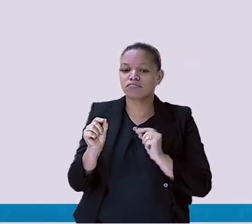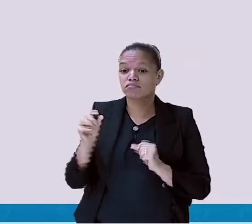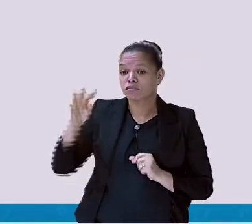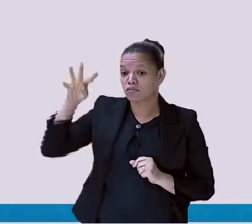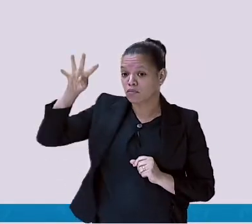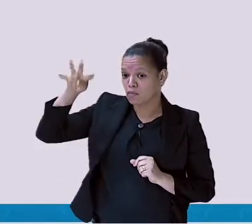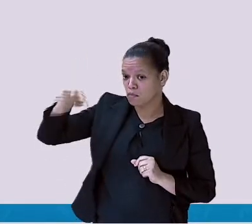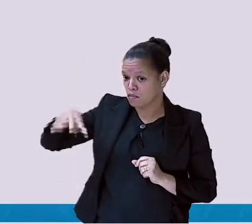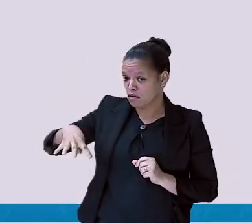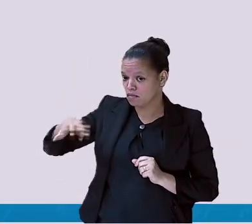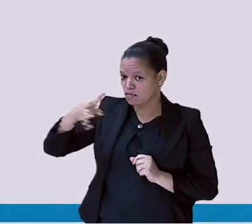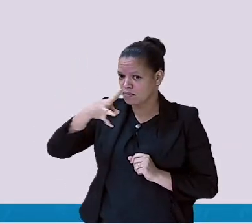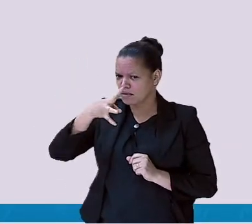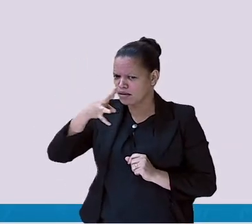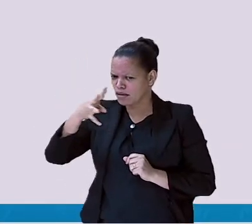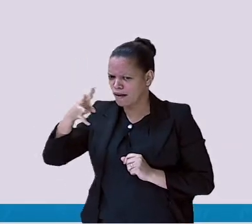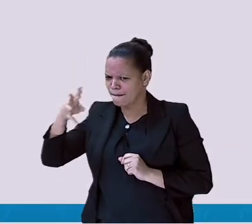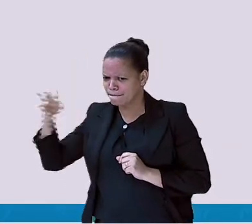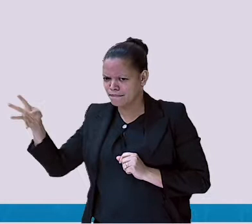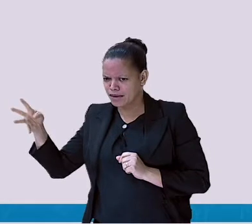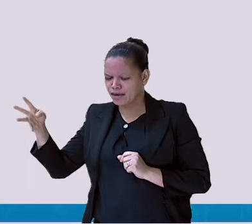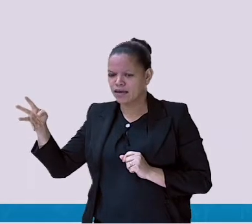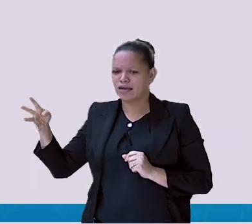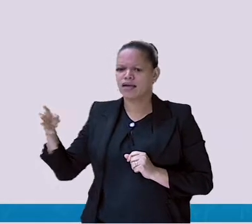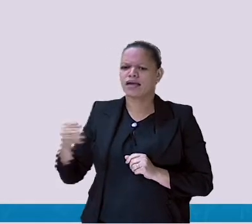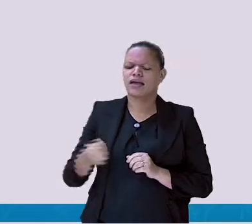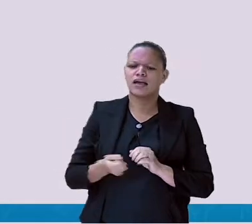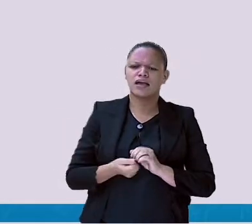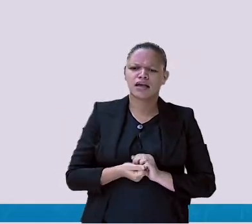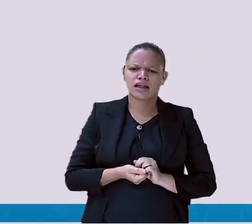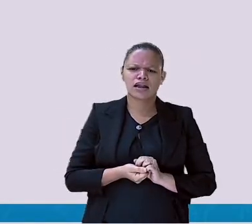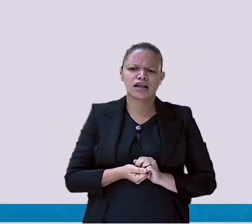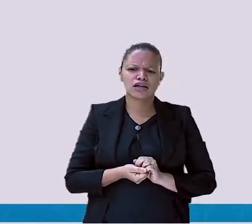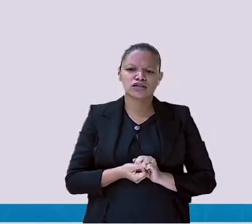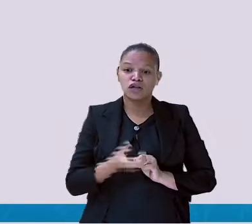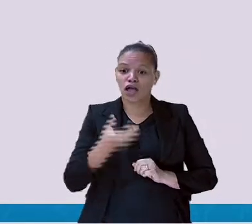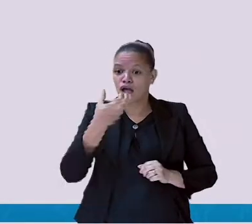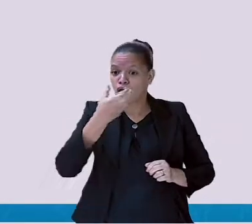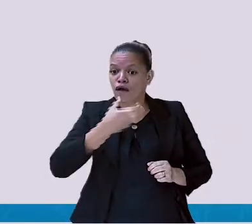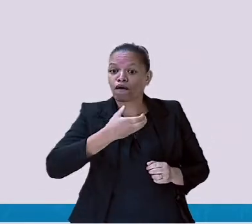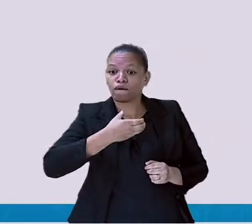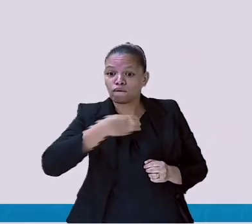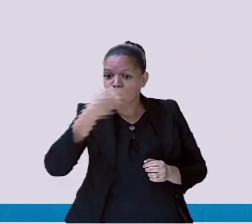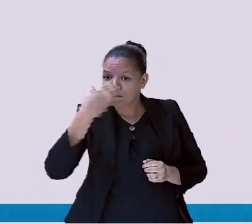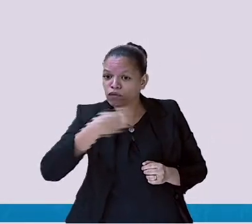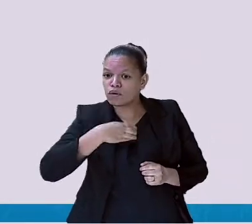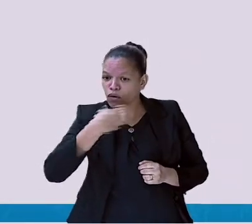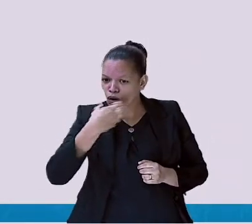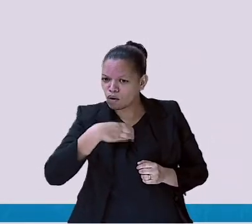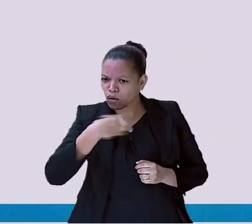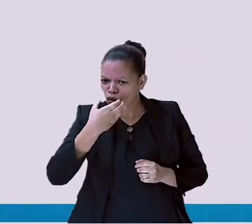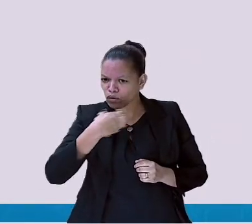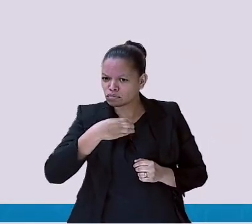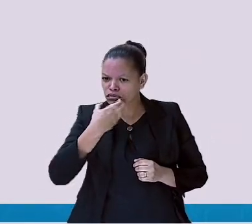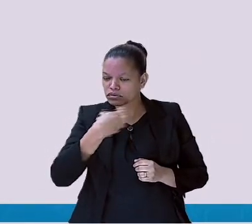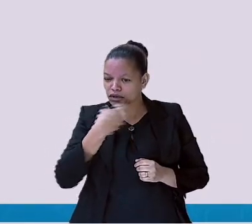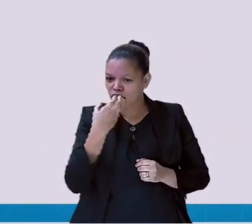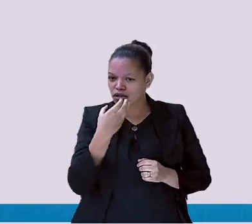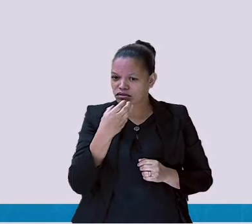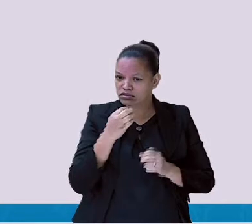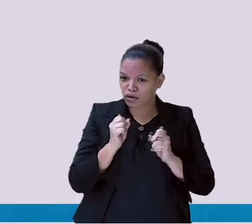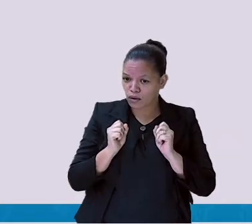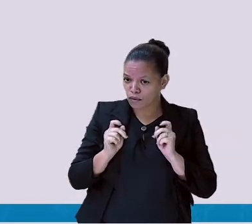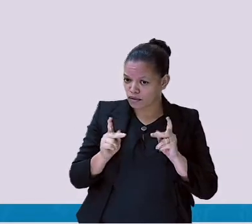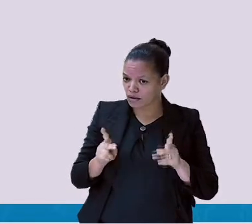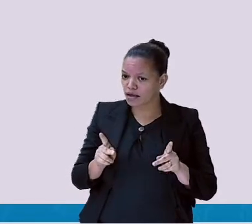colocada desta forma, ela fica autoexplicativa. Então, somente de você olhar o título, preferência